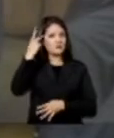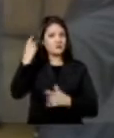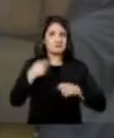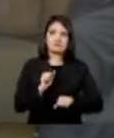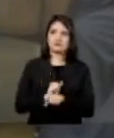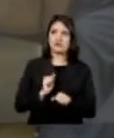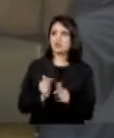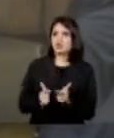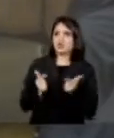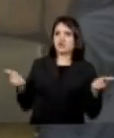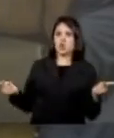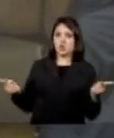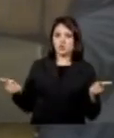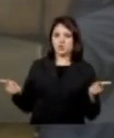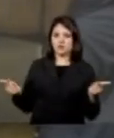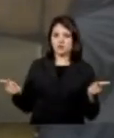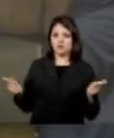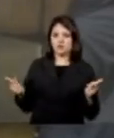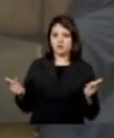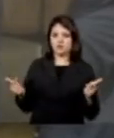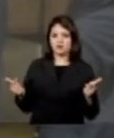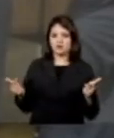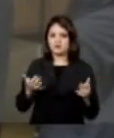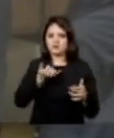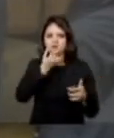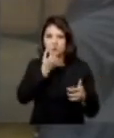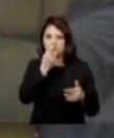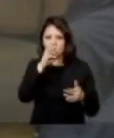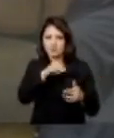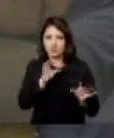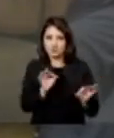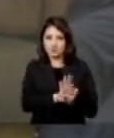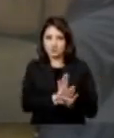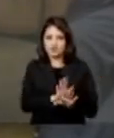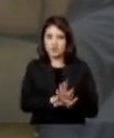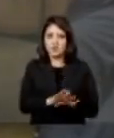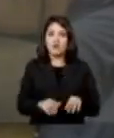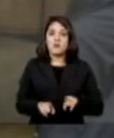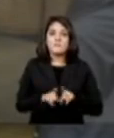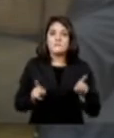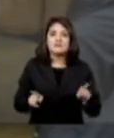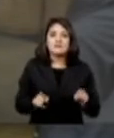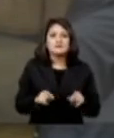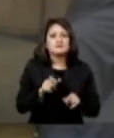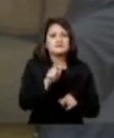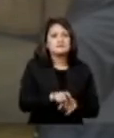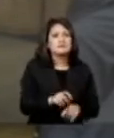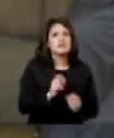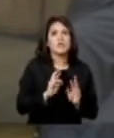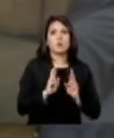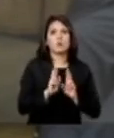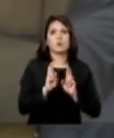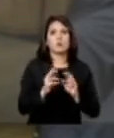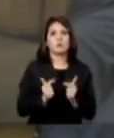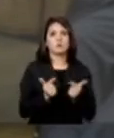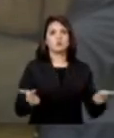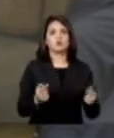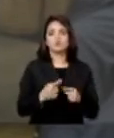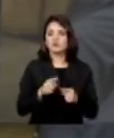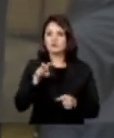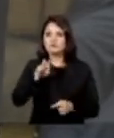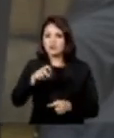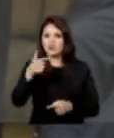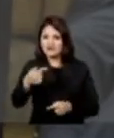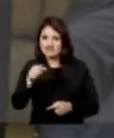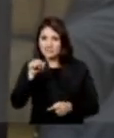Deve contar com a sorte porque... Estou concluindo um minuto, desculpe, senhor presidente. Deve contar com a sorte porque, de 57.500